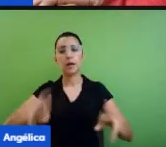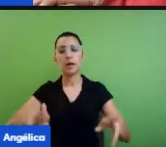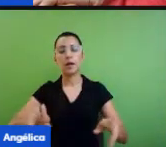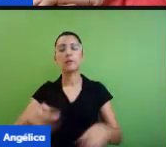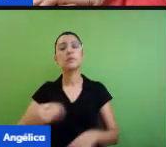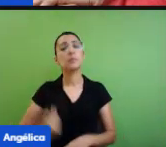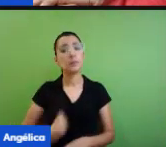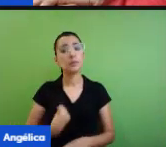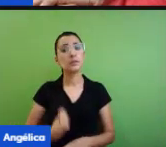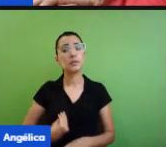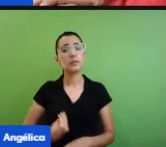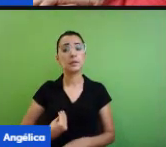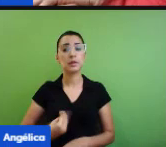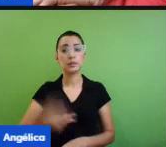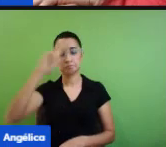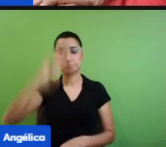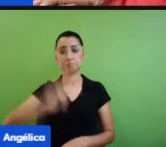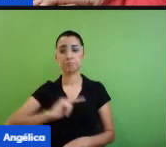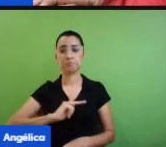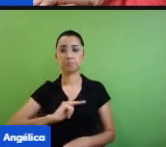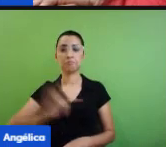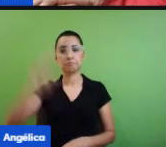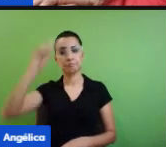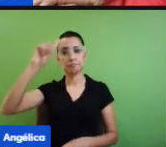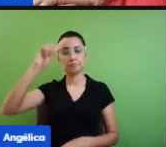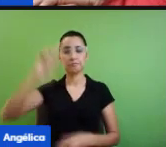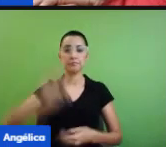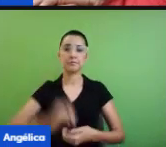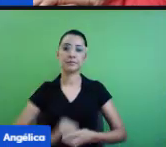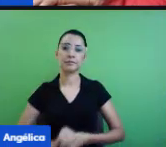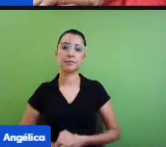cotidiano. Por gentileza.